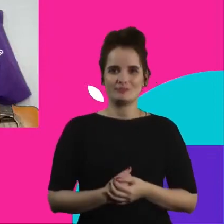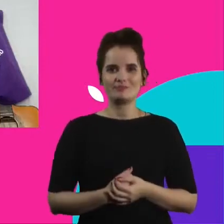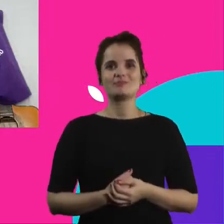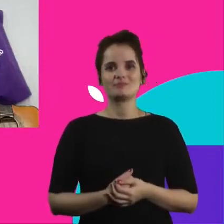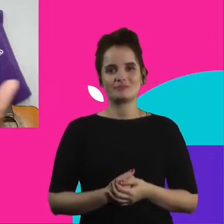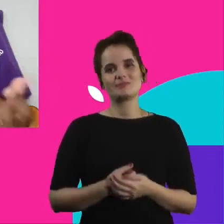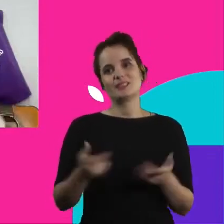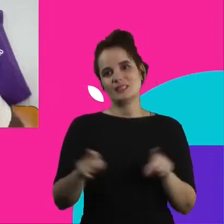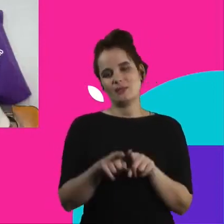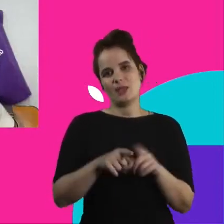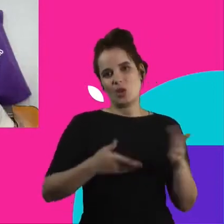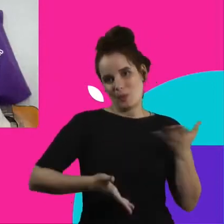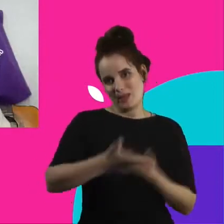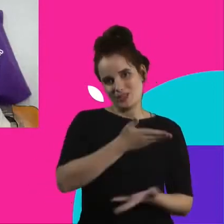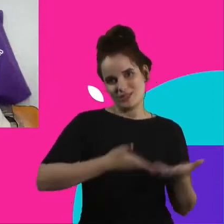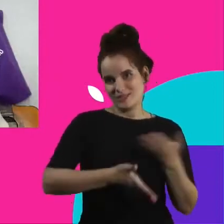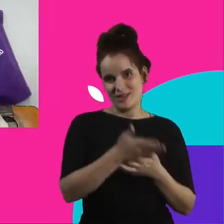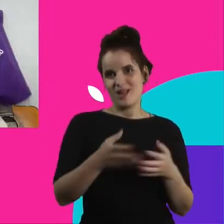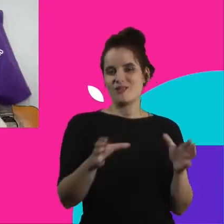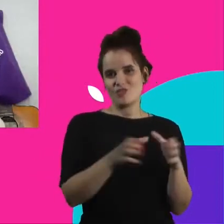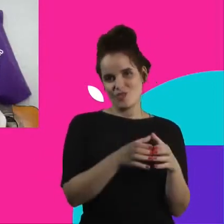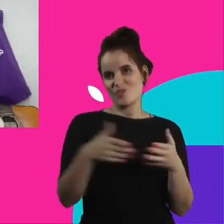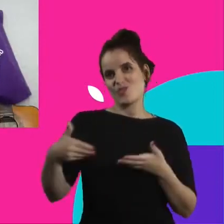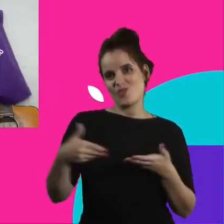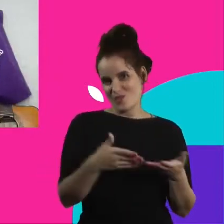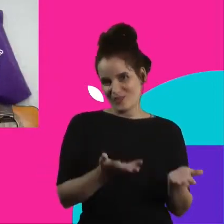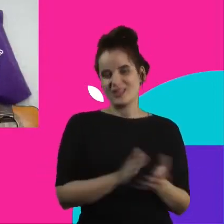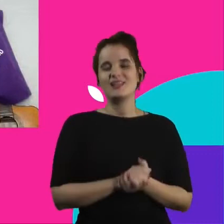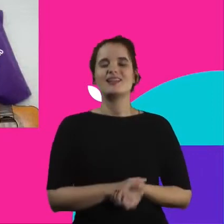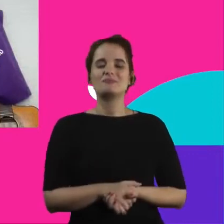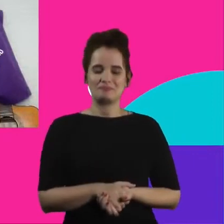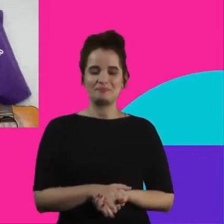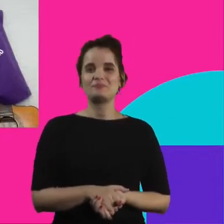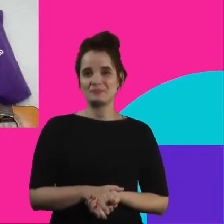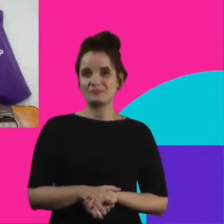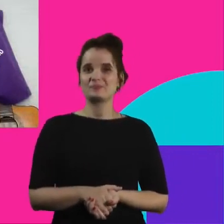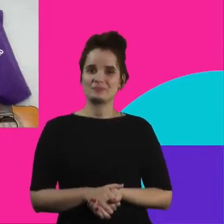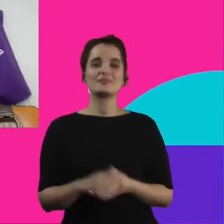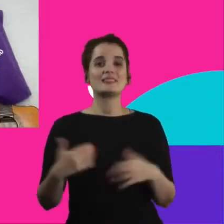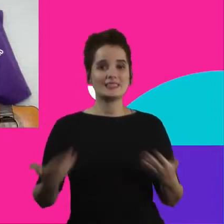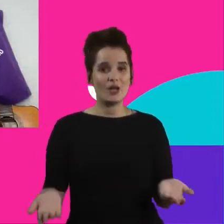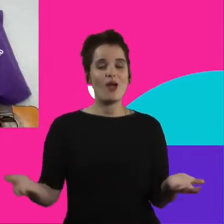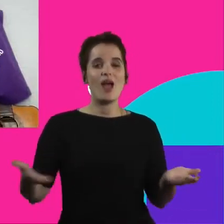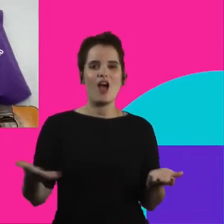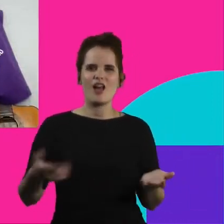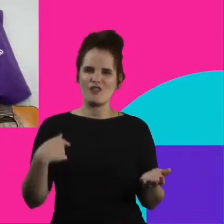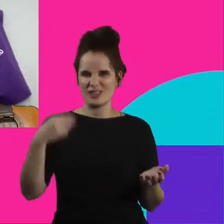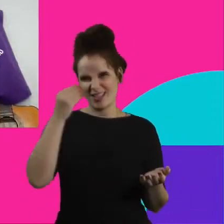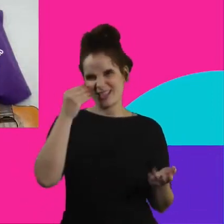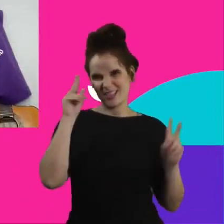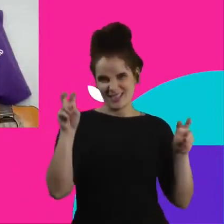e compartilhá-las aqui, né, com os nossos convidados. E nesse sentido eu vou já entrar talvez no